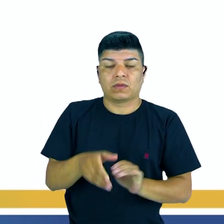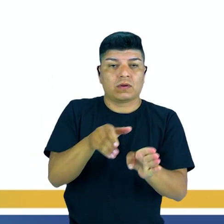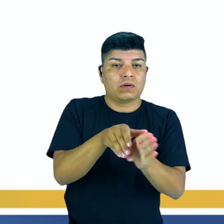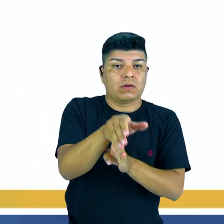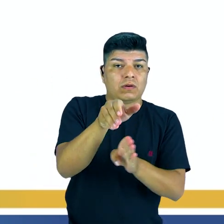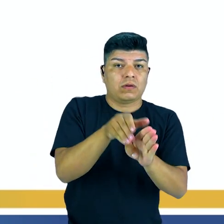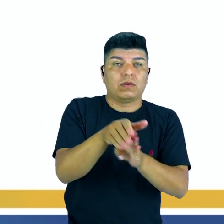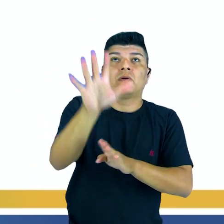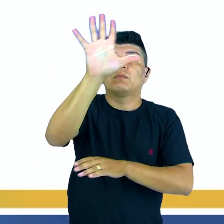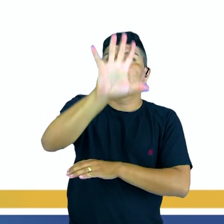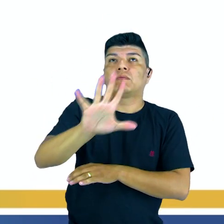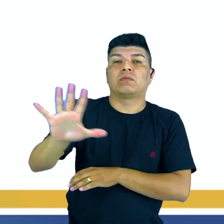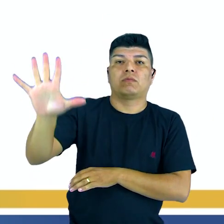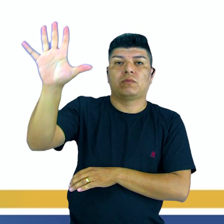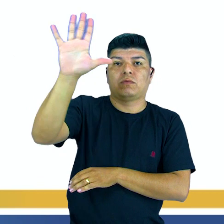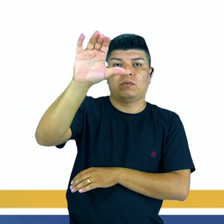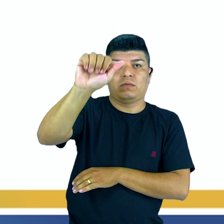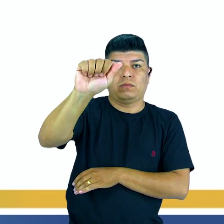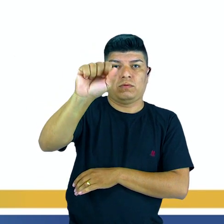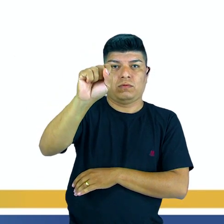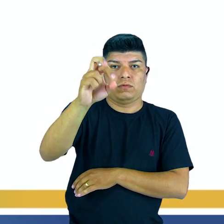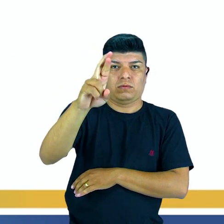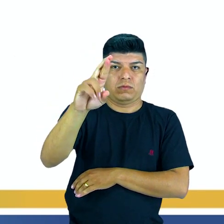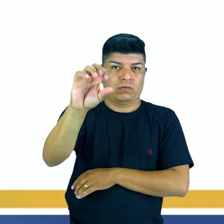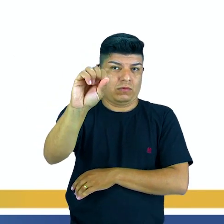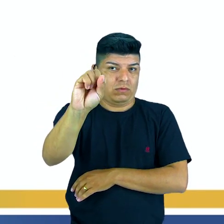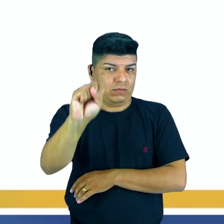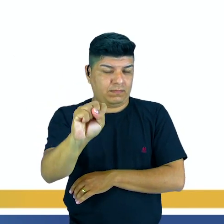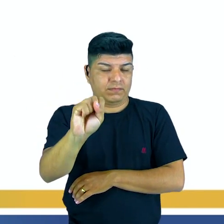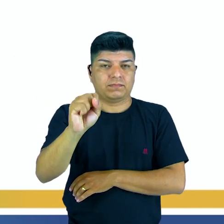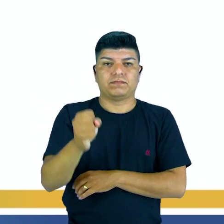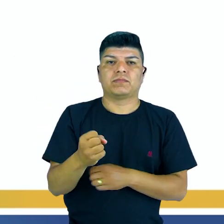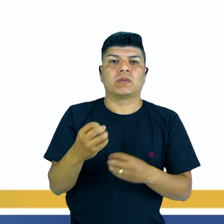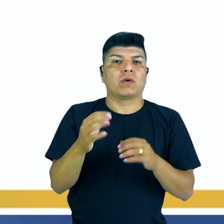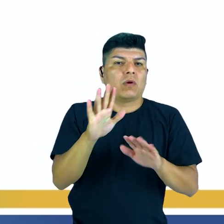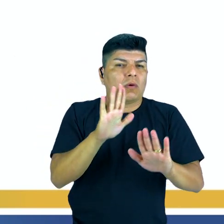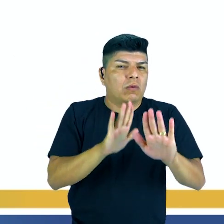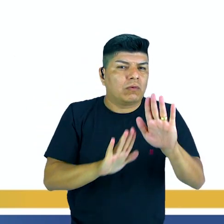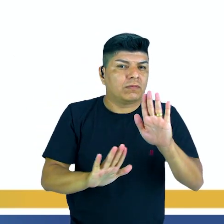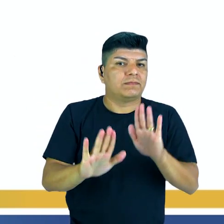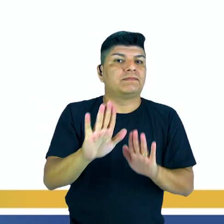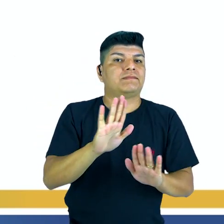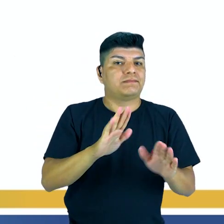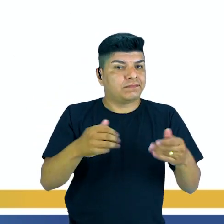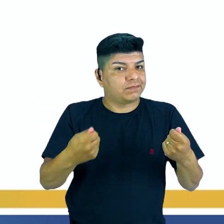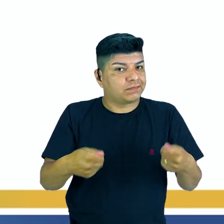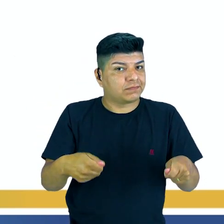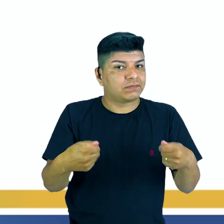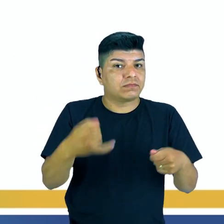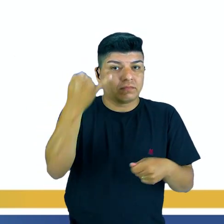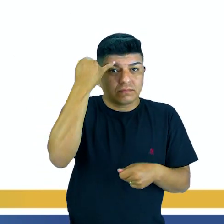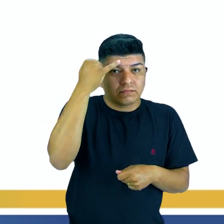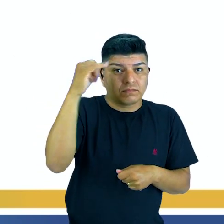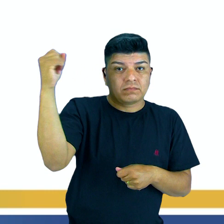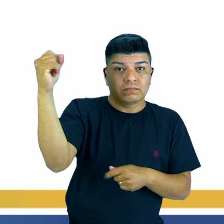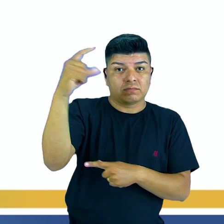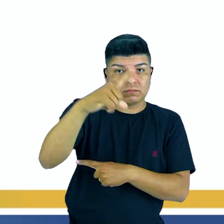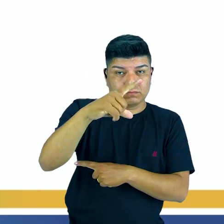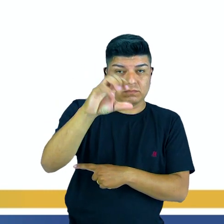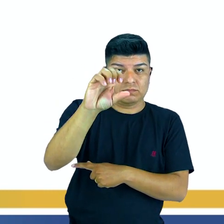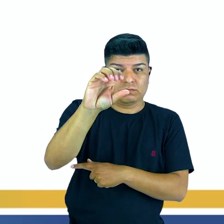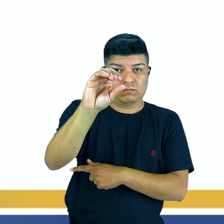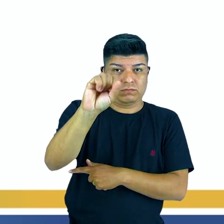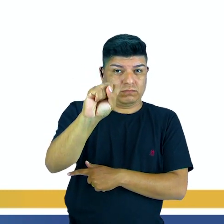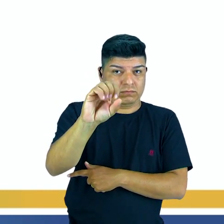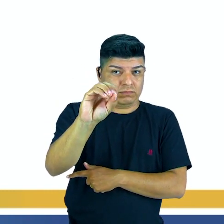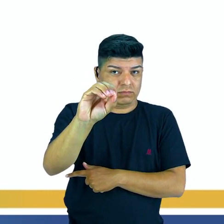Orientação pelos astros, a ideia do Sol, tá? Pessoal, a gente tem que ter muito cuidado, tá, com essa ideia do Sol. Um